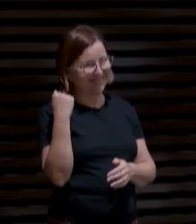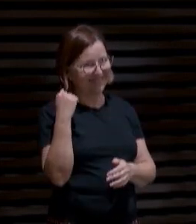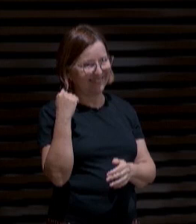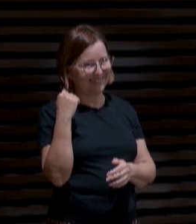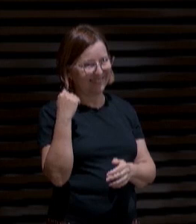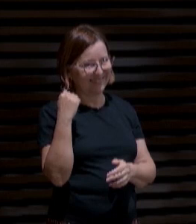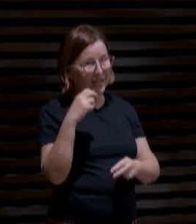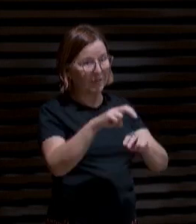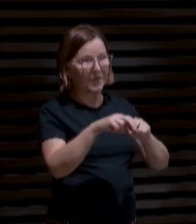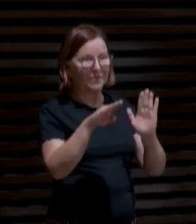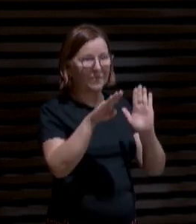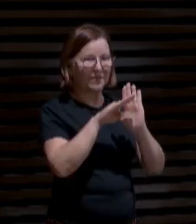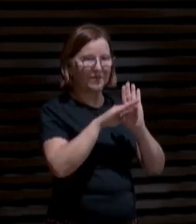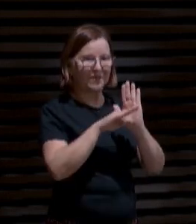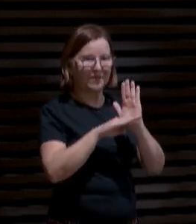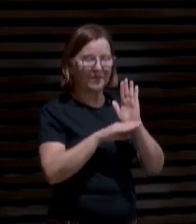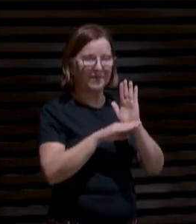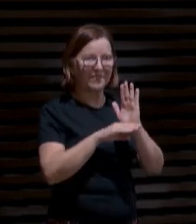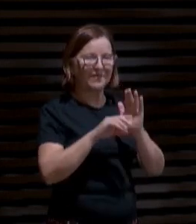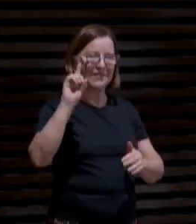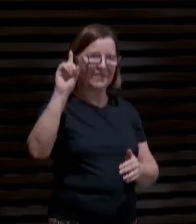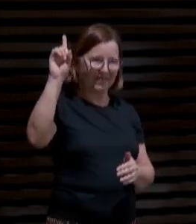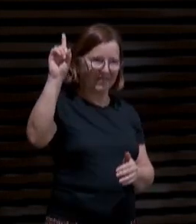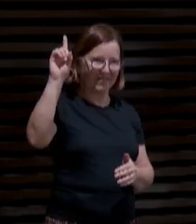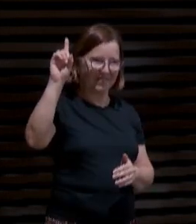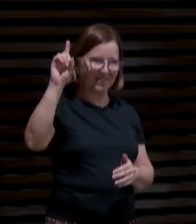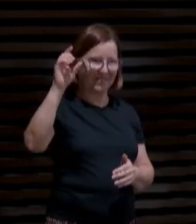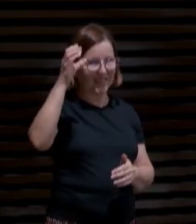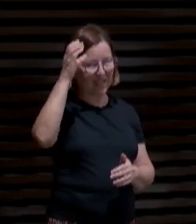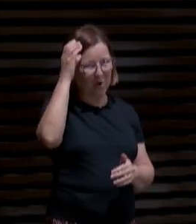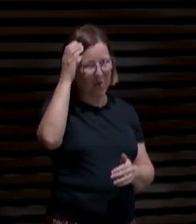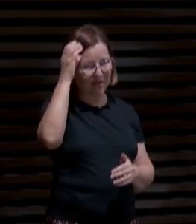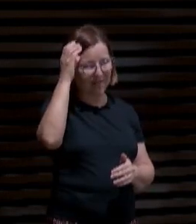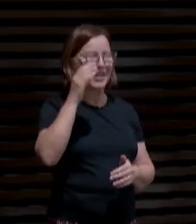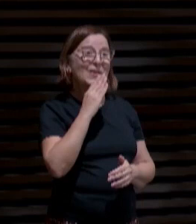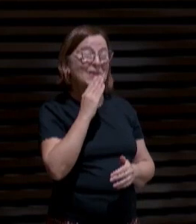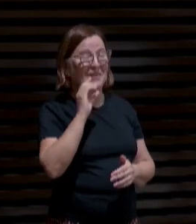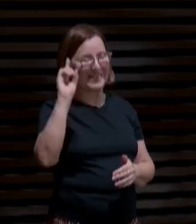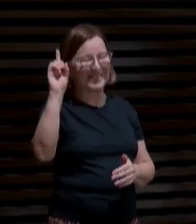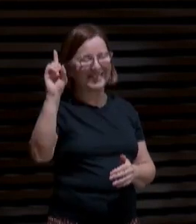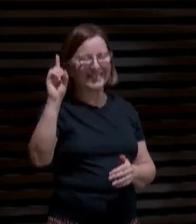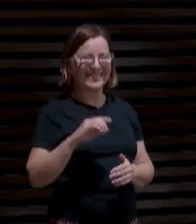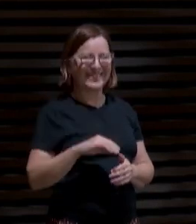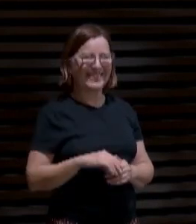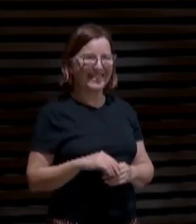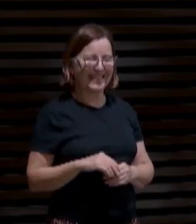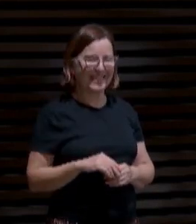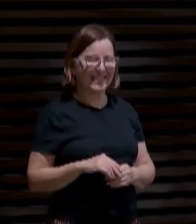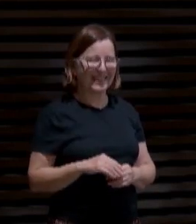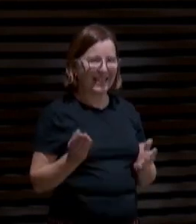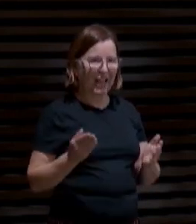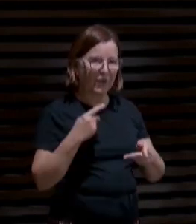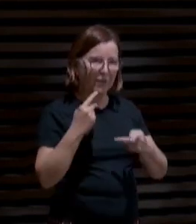pelo determinado desígnio e presciência de Deus. Agora ele diz para o povo de